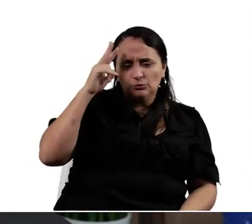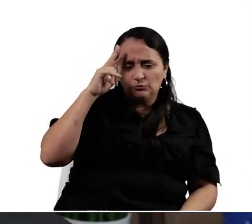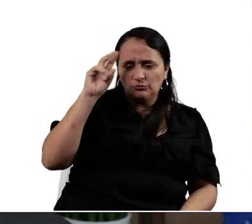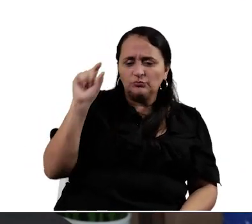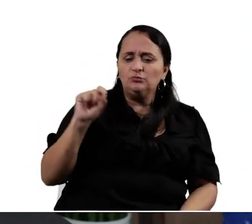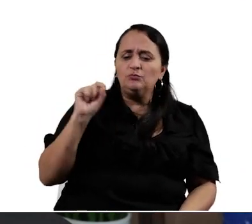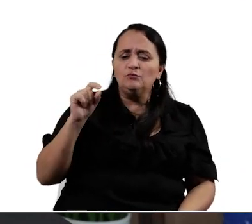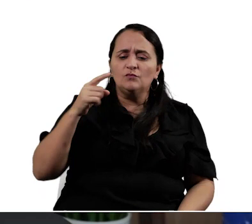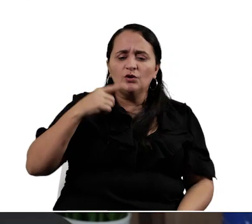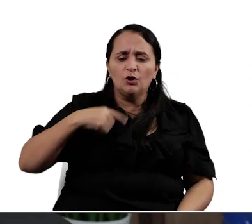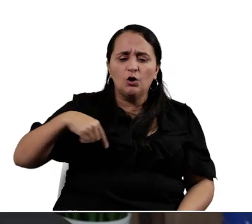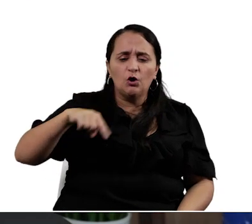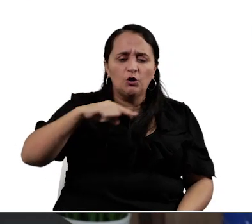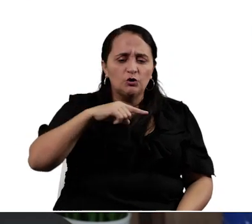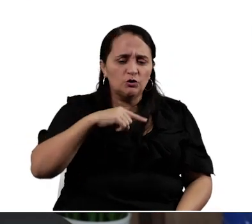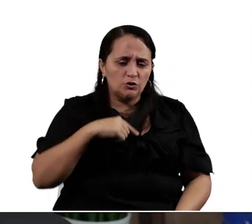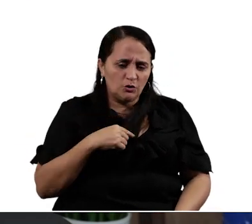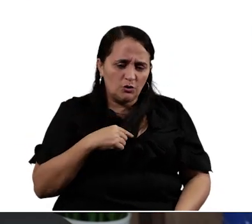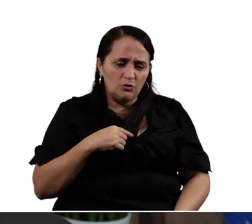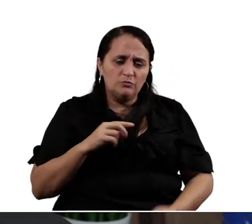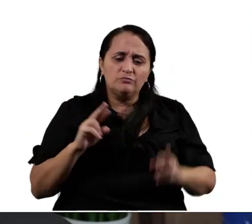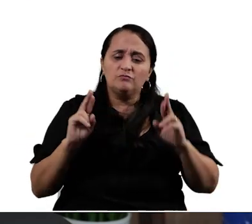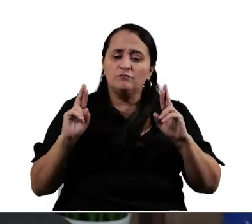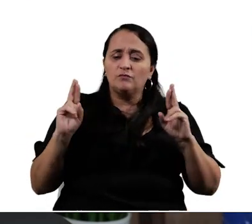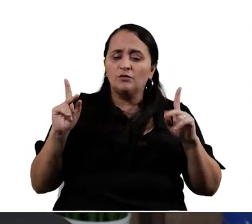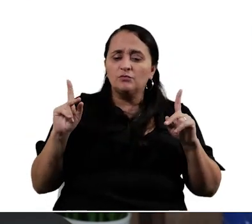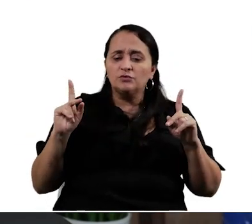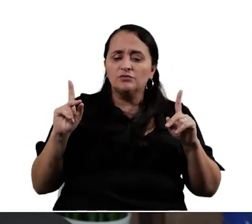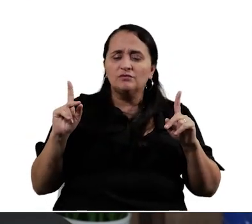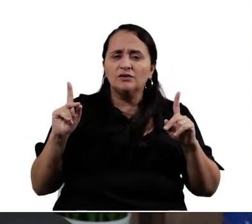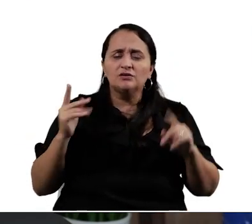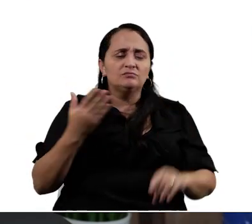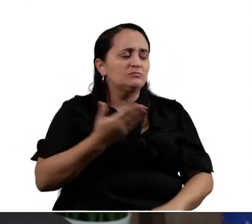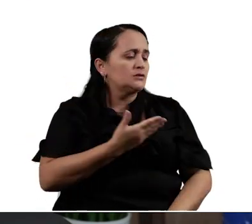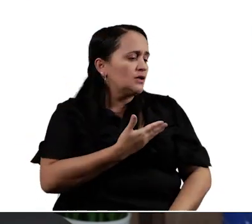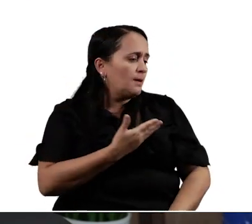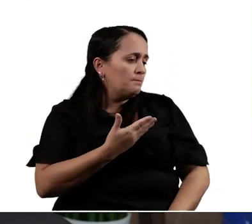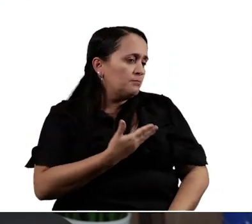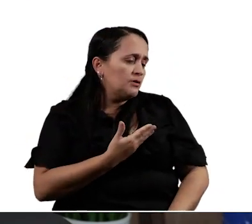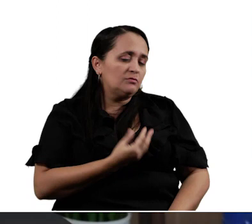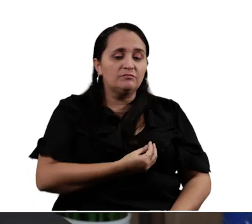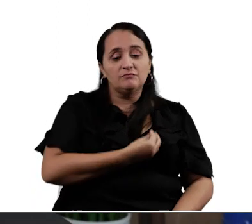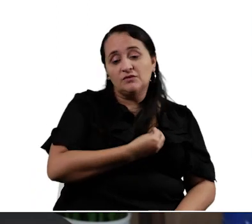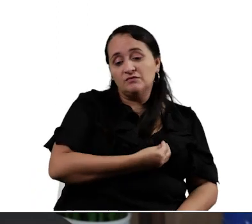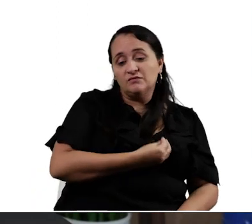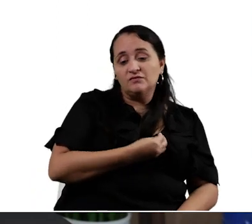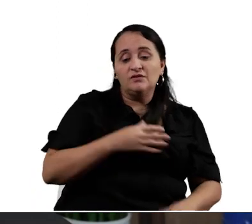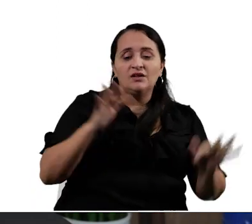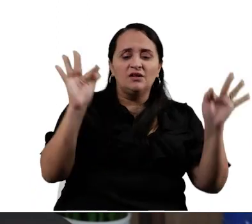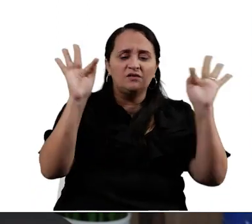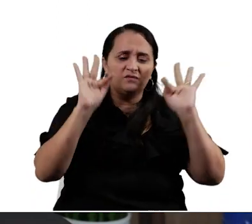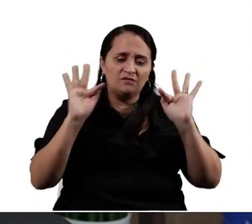diferentes. Então, devemos respeitar as diferenças e ser amigos e viver feliz a nossa vida. E